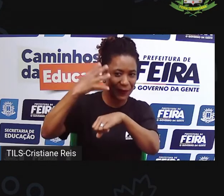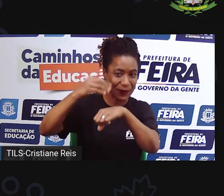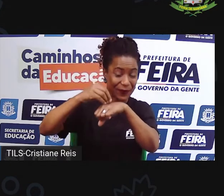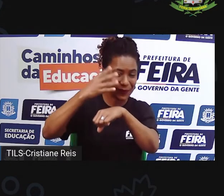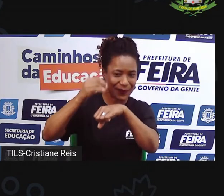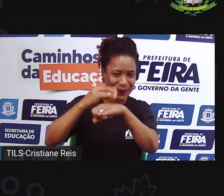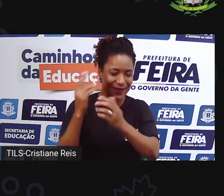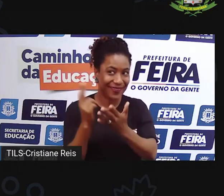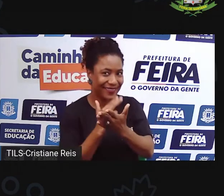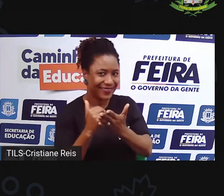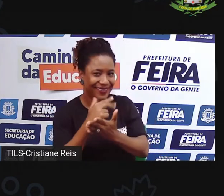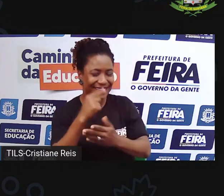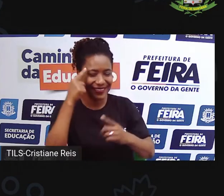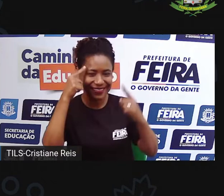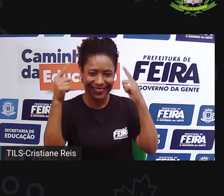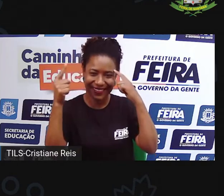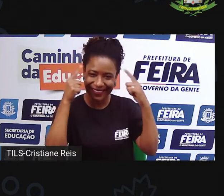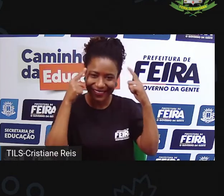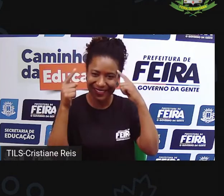ajudam.